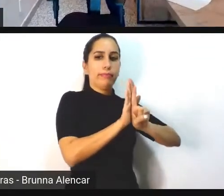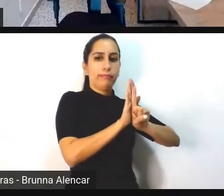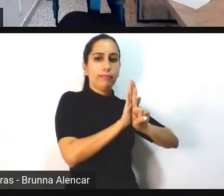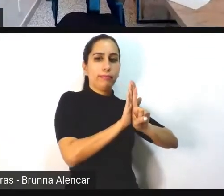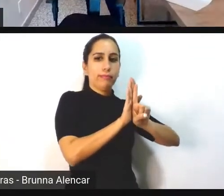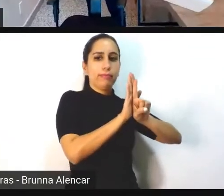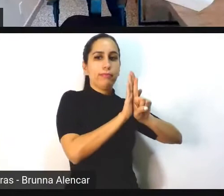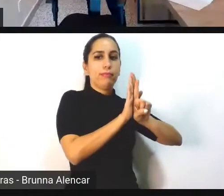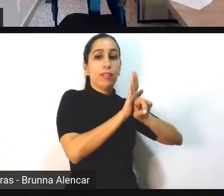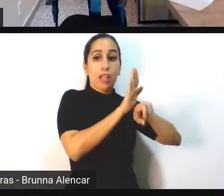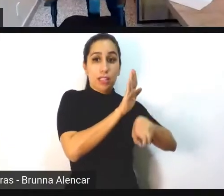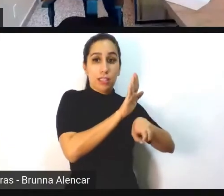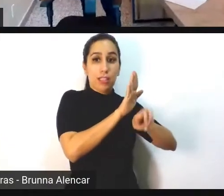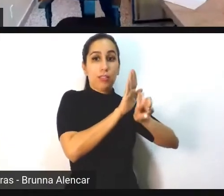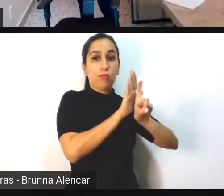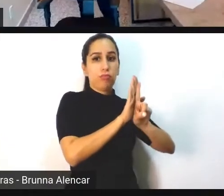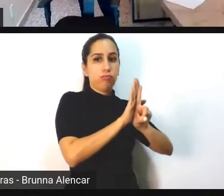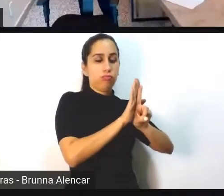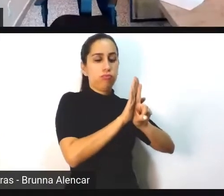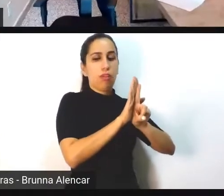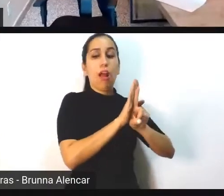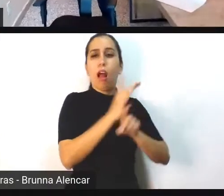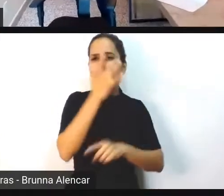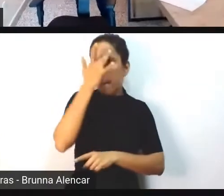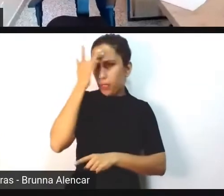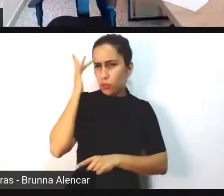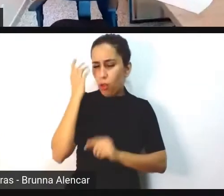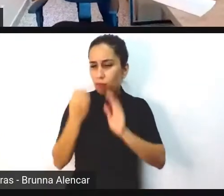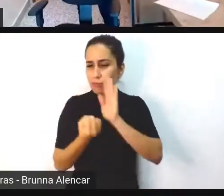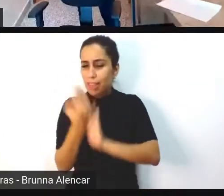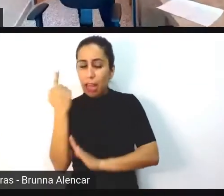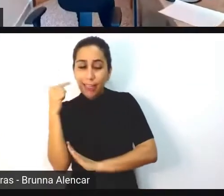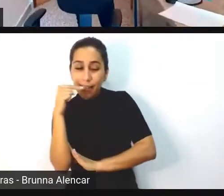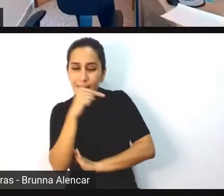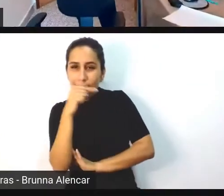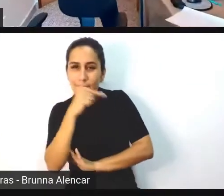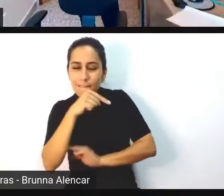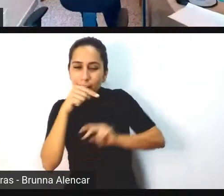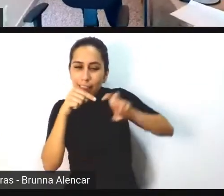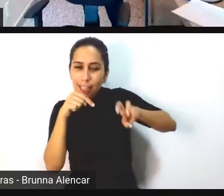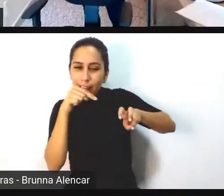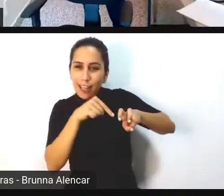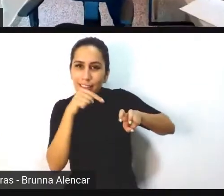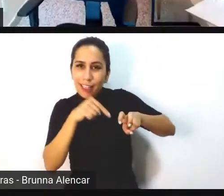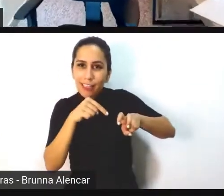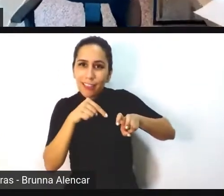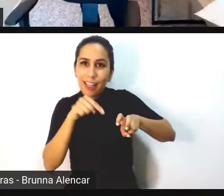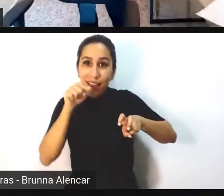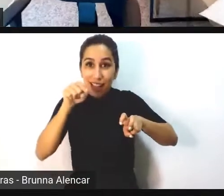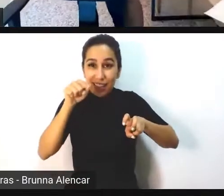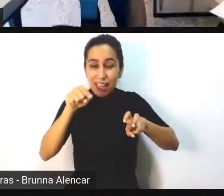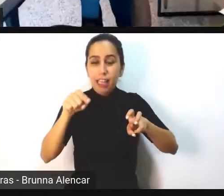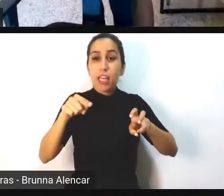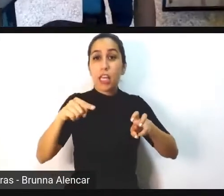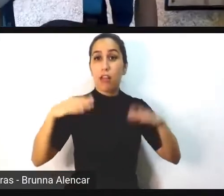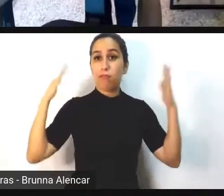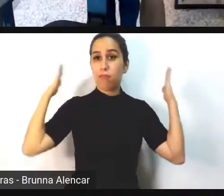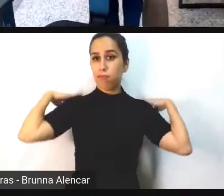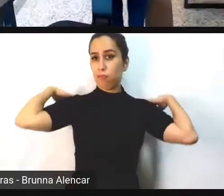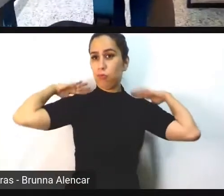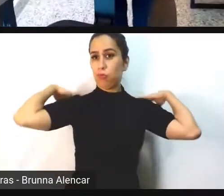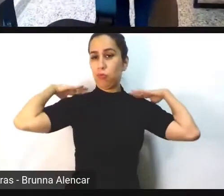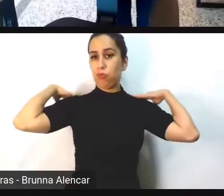que projeta a cadeira, ele vai desenhar, essa parte aqui é a mais estudada em termos de medidas,